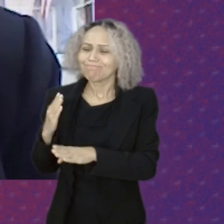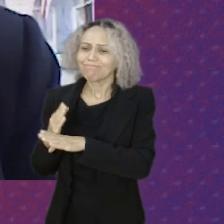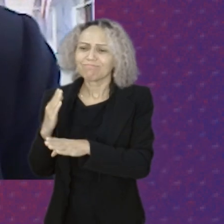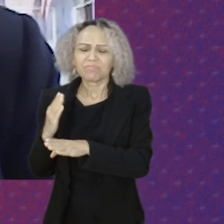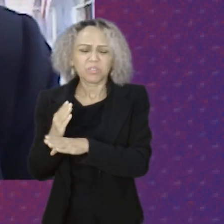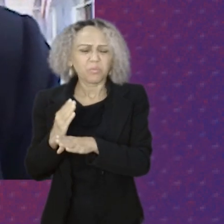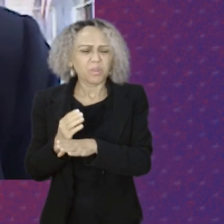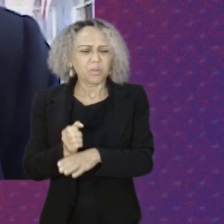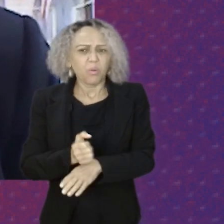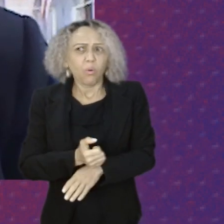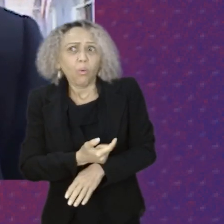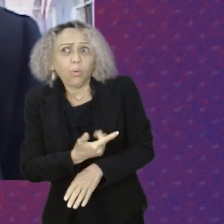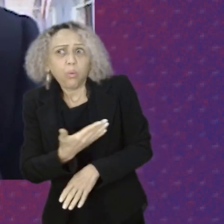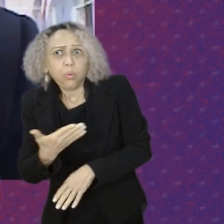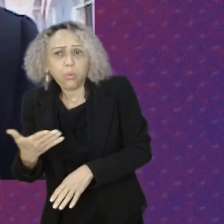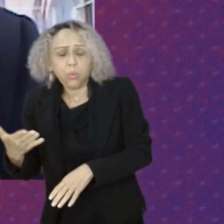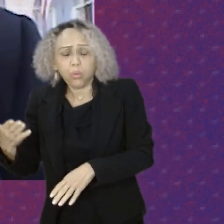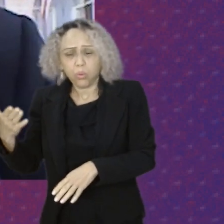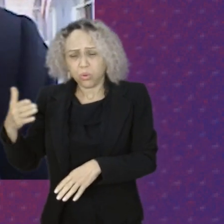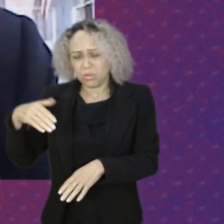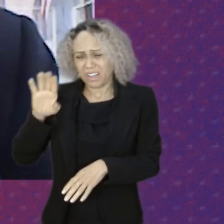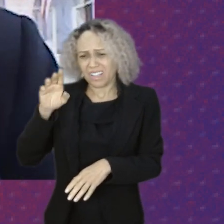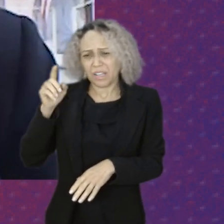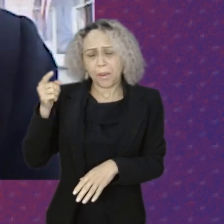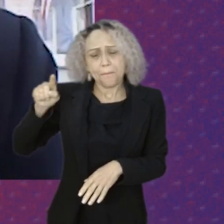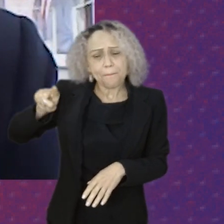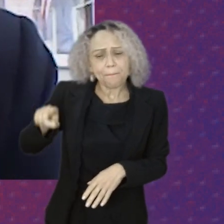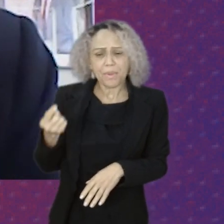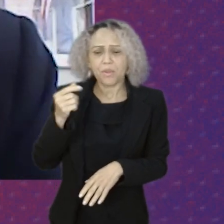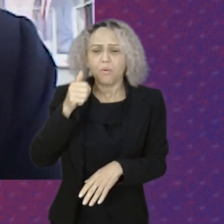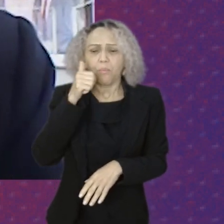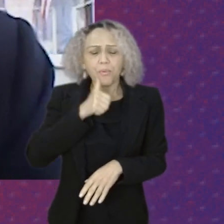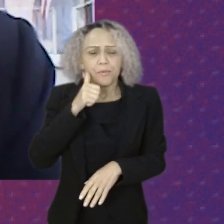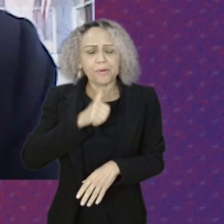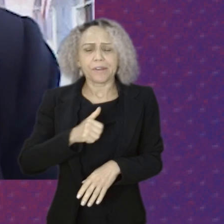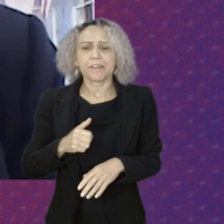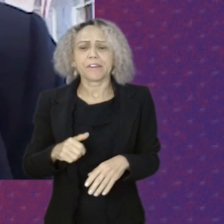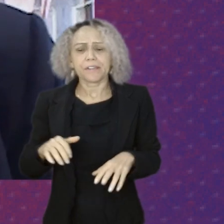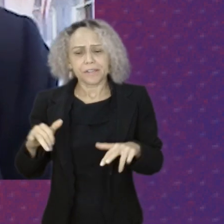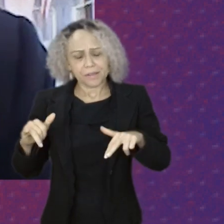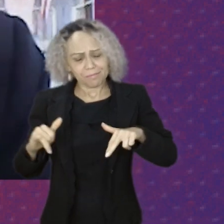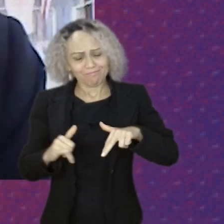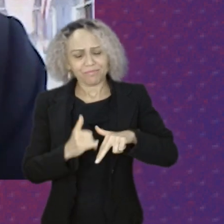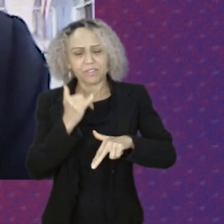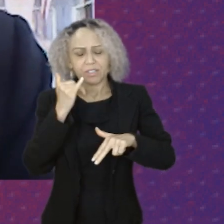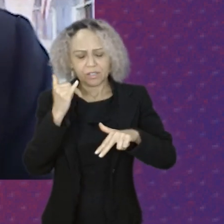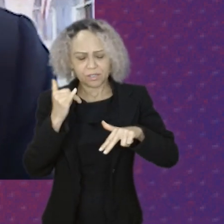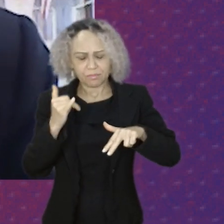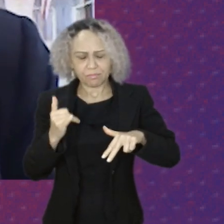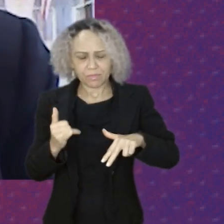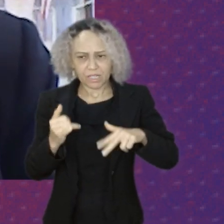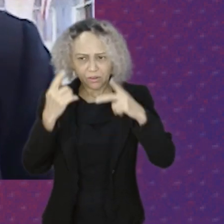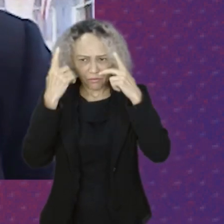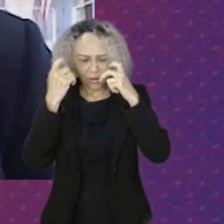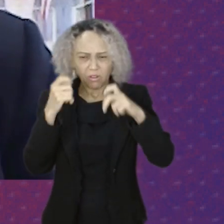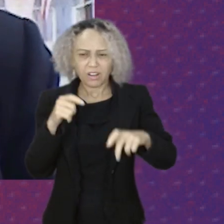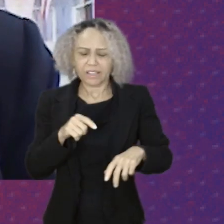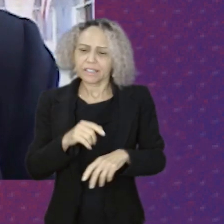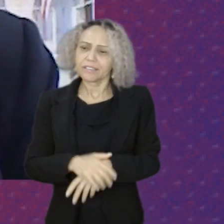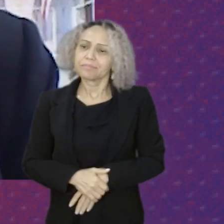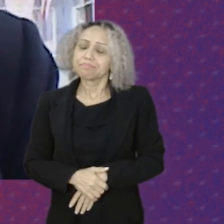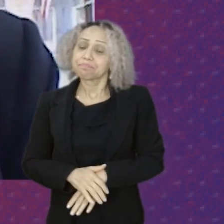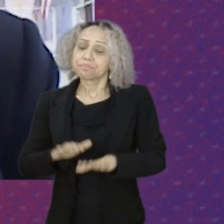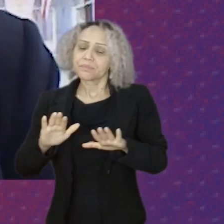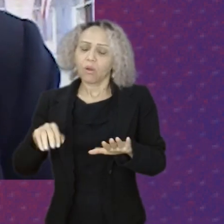como também algumas violências institucionais também em nosso estado. Diante disso, essa luta, né, de